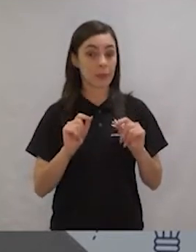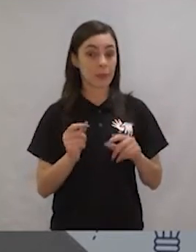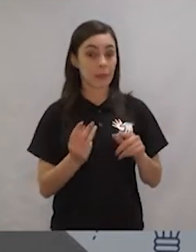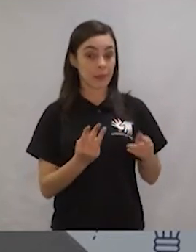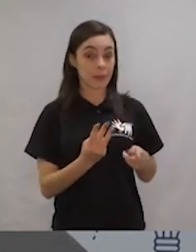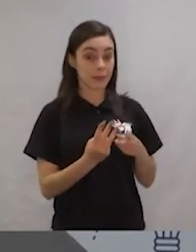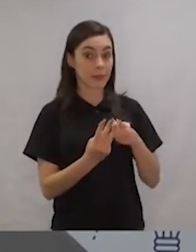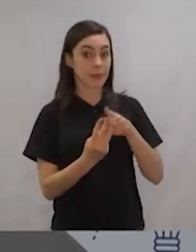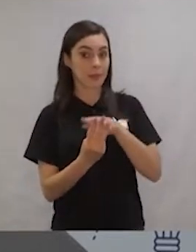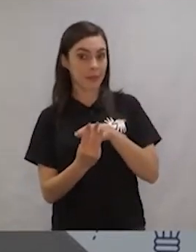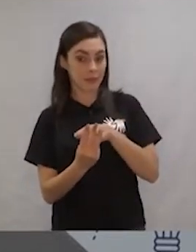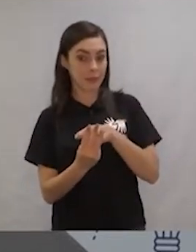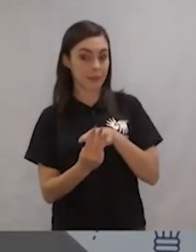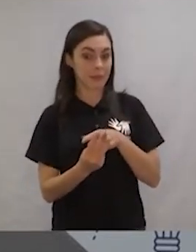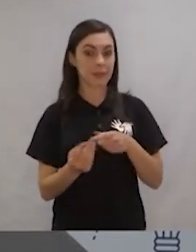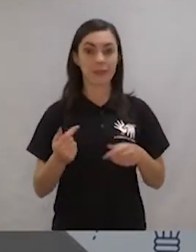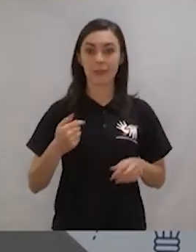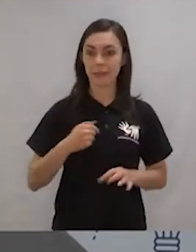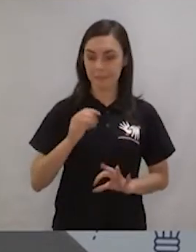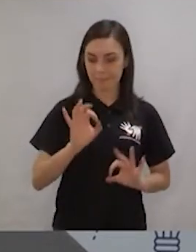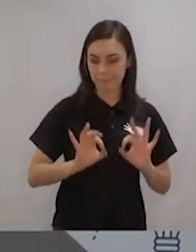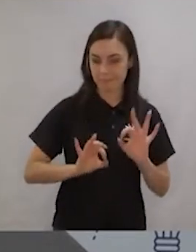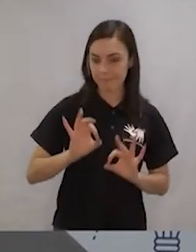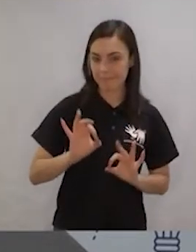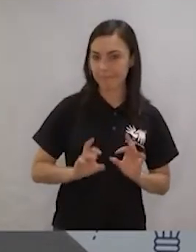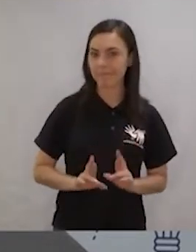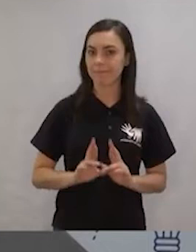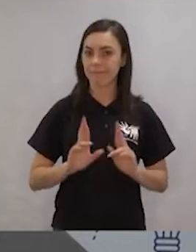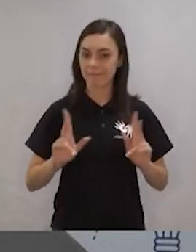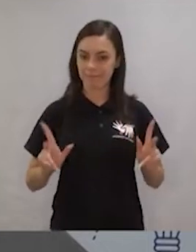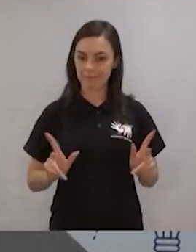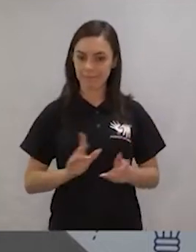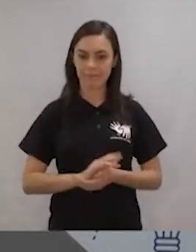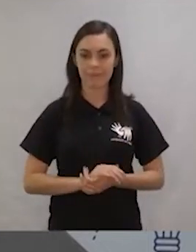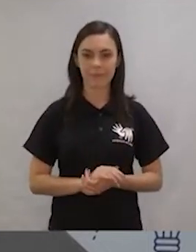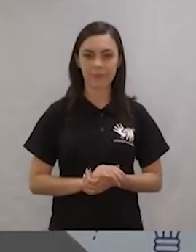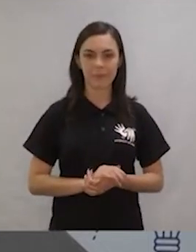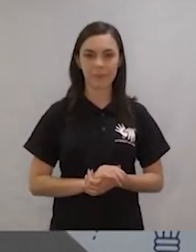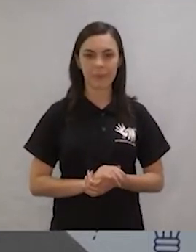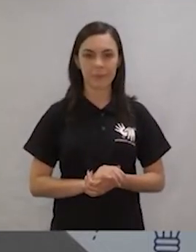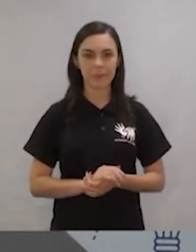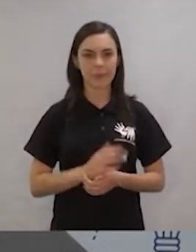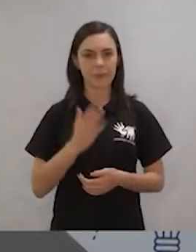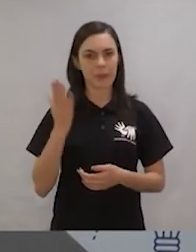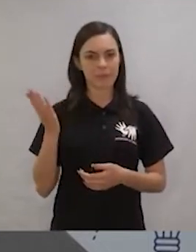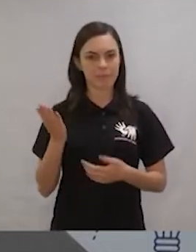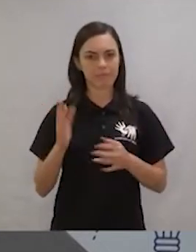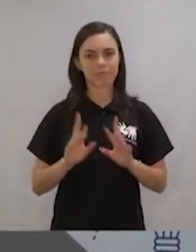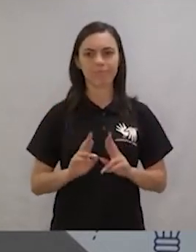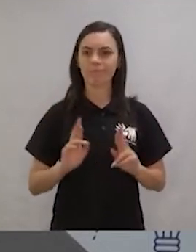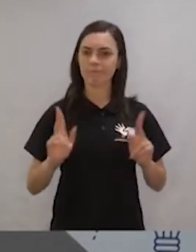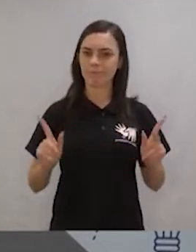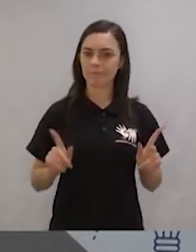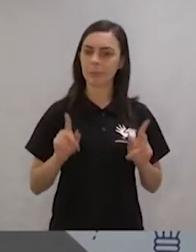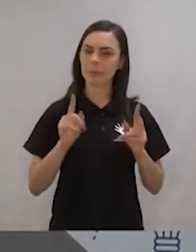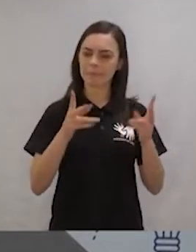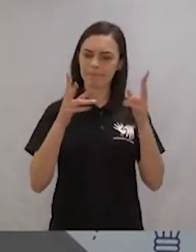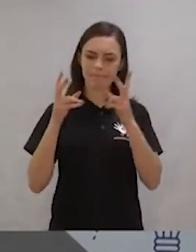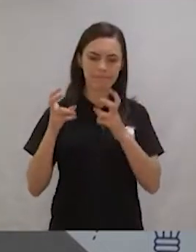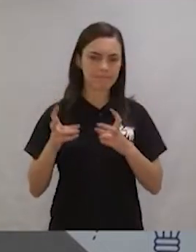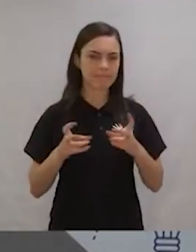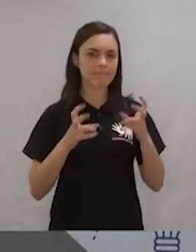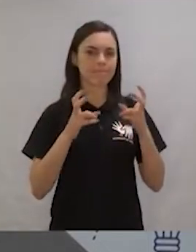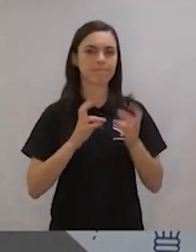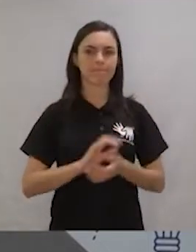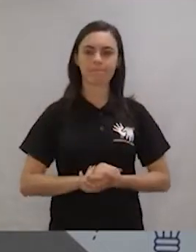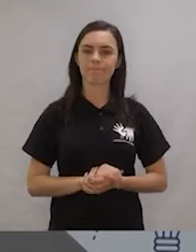em três. Olhem aqui, fiz até diferente aqui para vocês. Vamos deixar assim, ó, diferente, para vocês